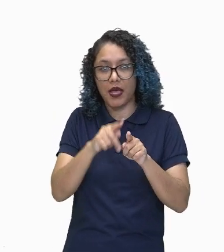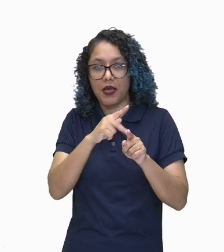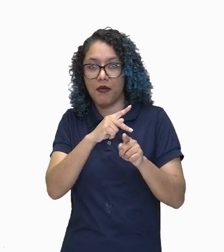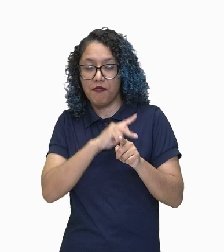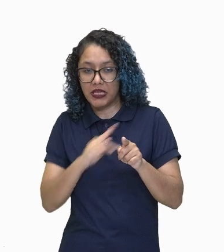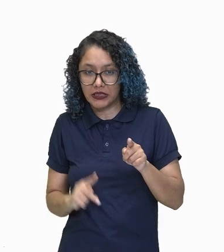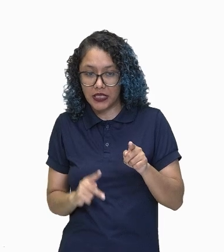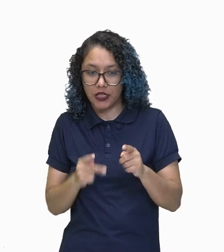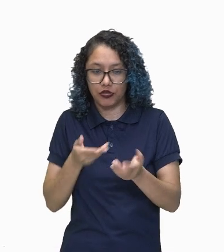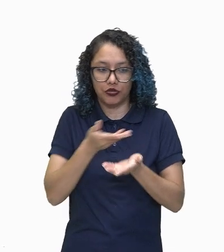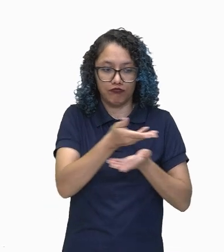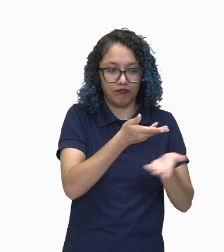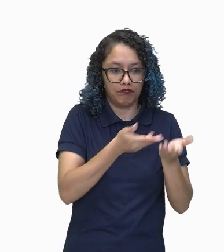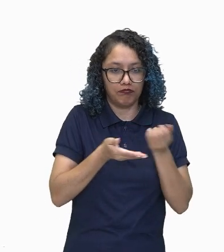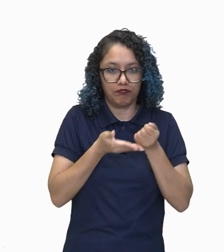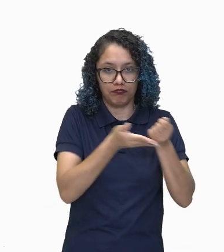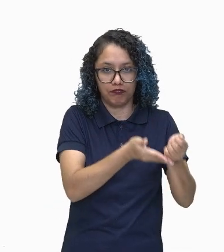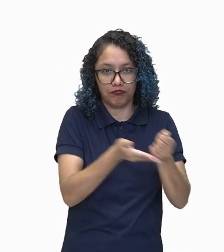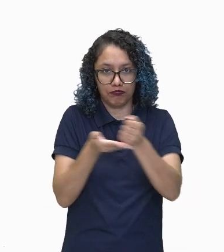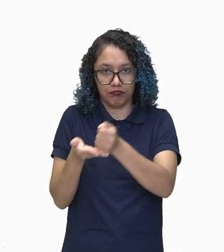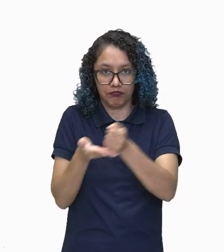uma intervenção também